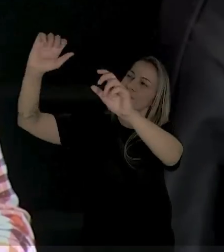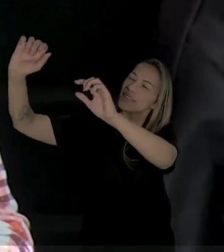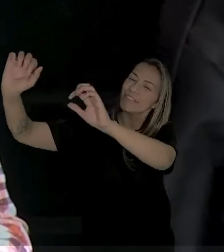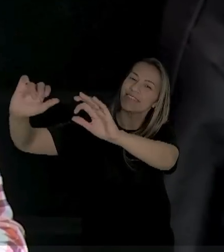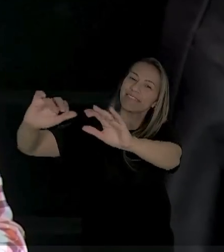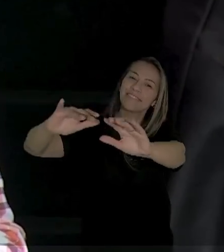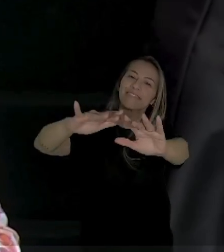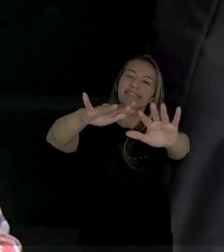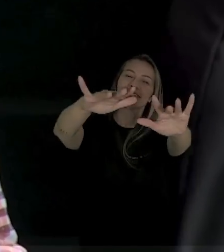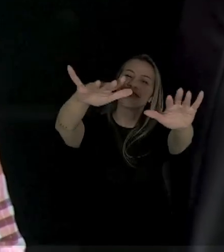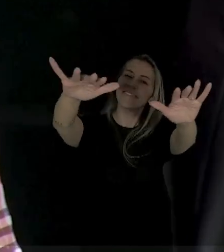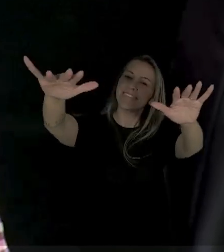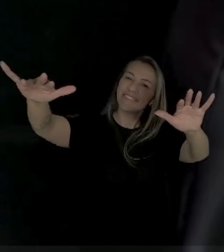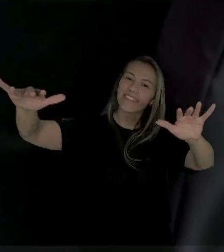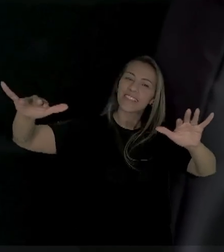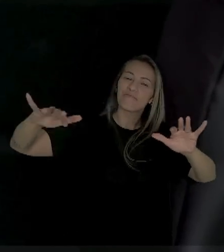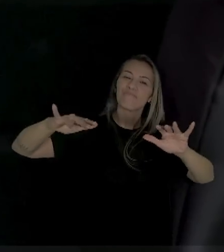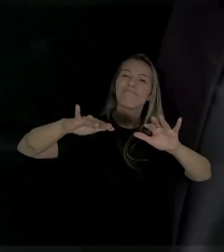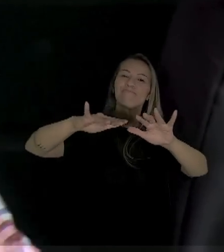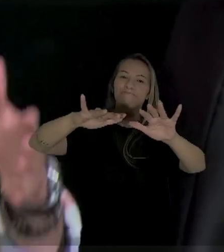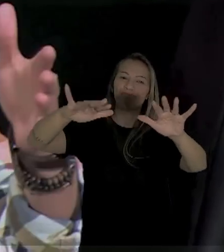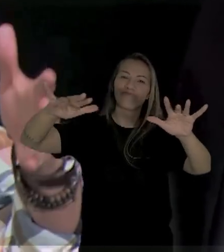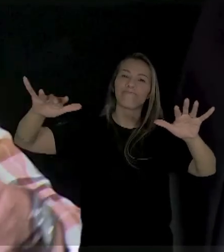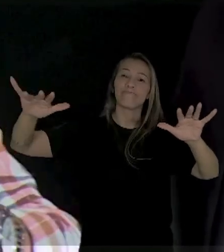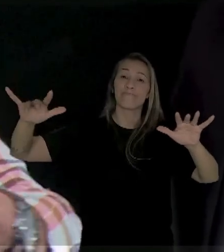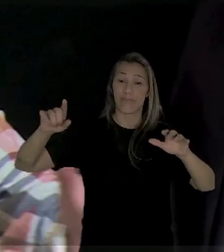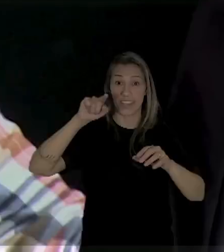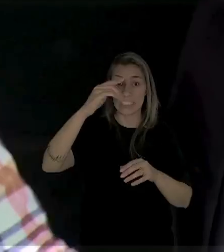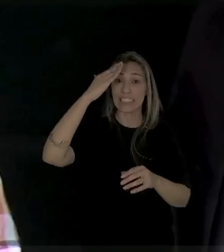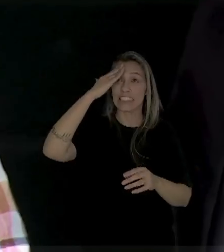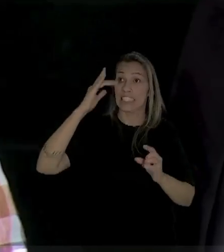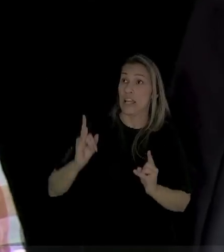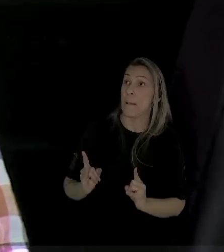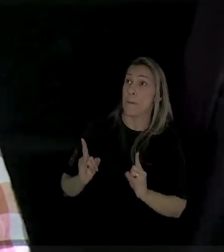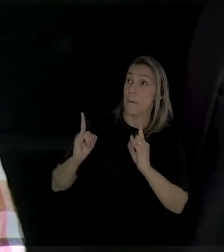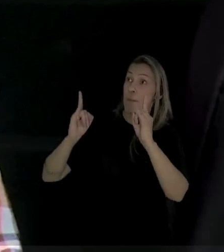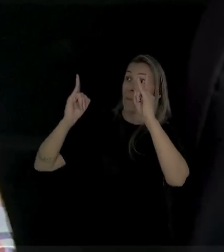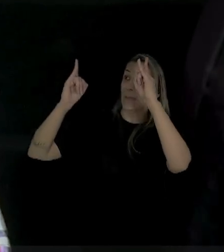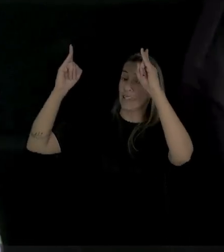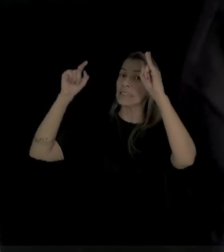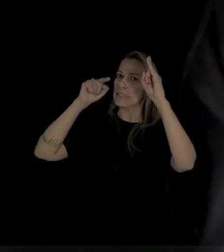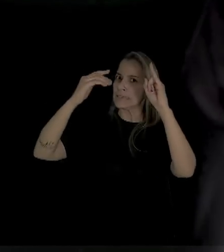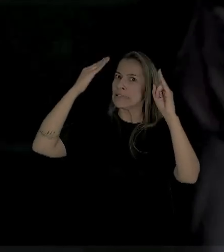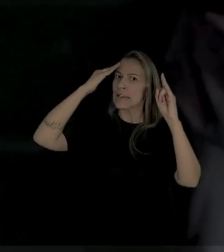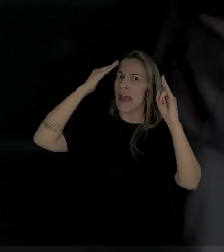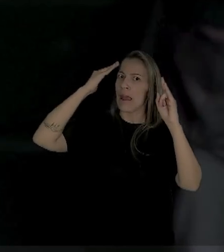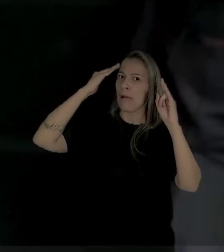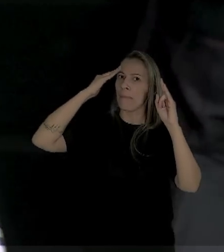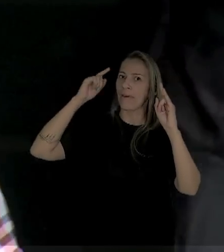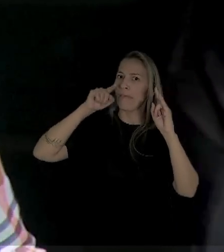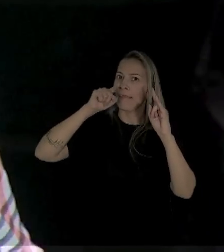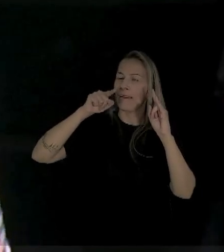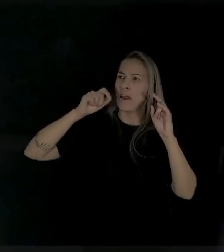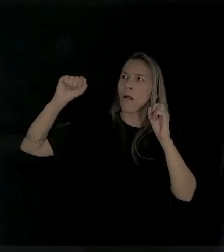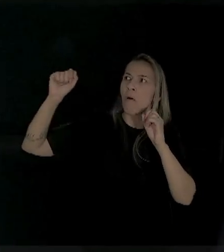O vácuo do vento é terrível. Quem mora em prédio, corredor, sabe como o vento é. Assustador, treme